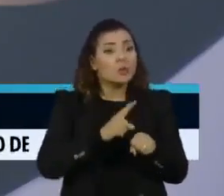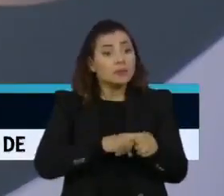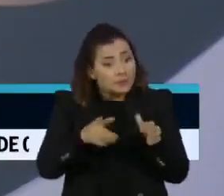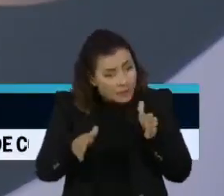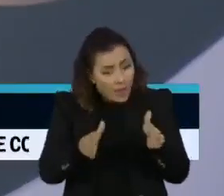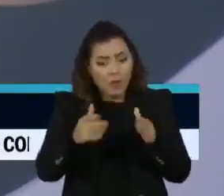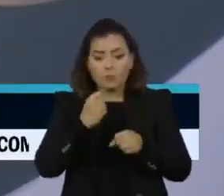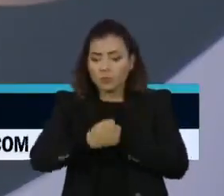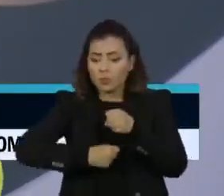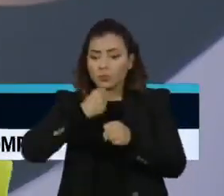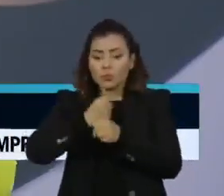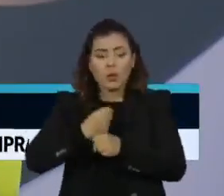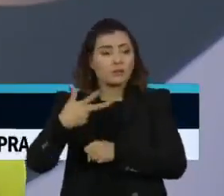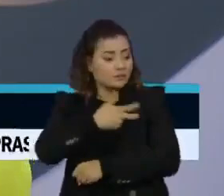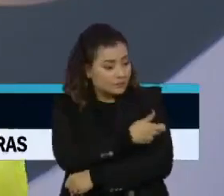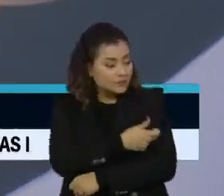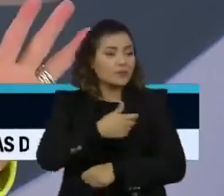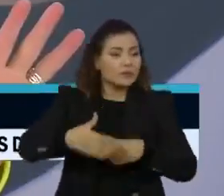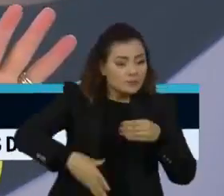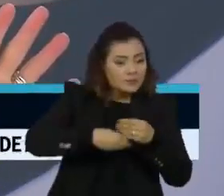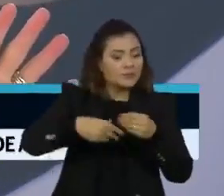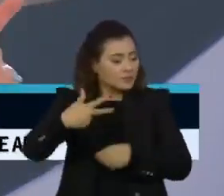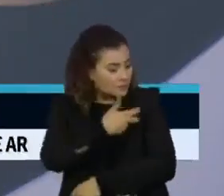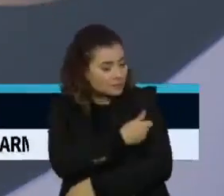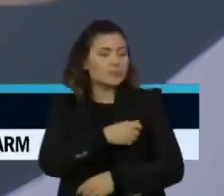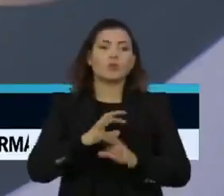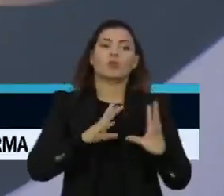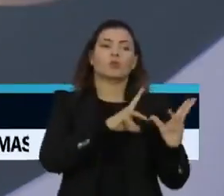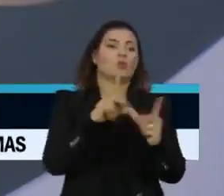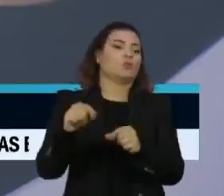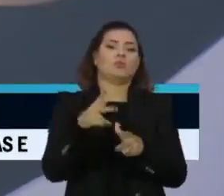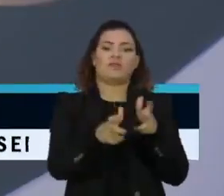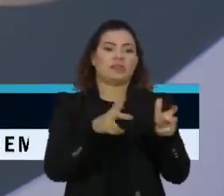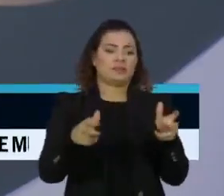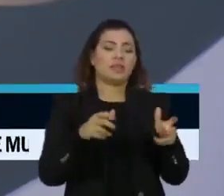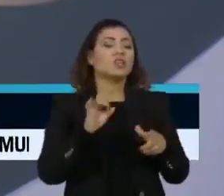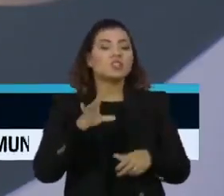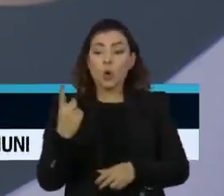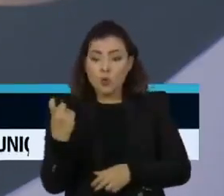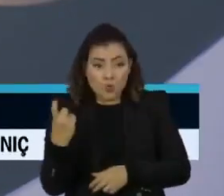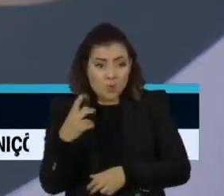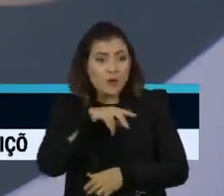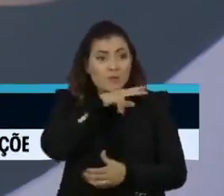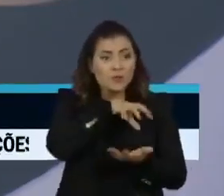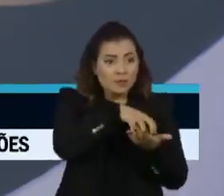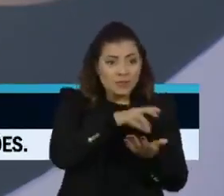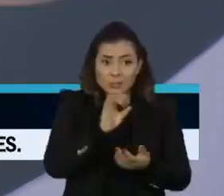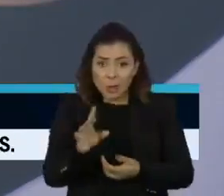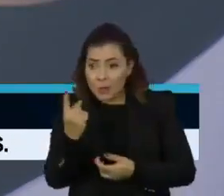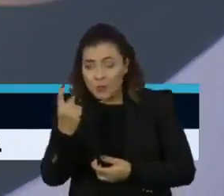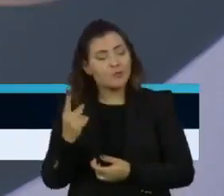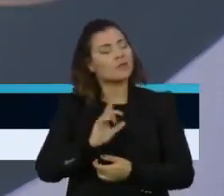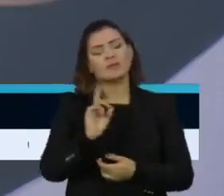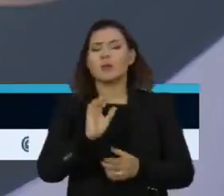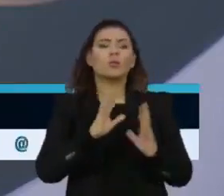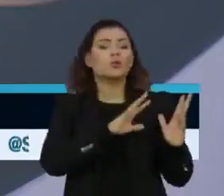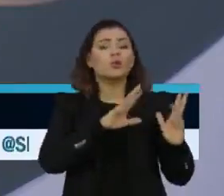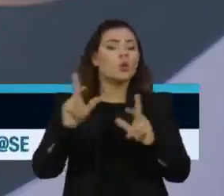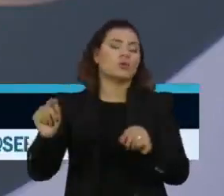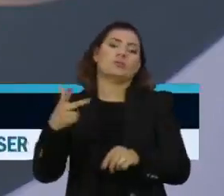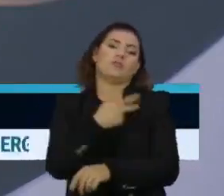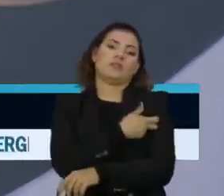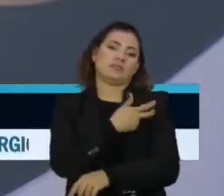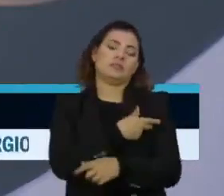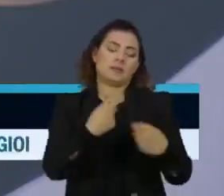tempos em tempos vão ser necessários para praticamente todas as vacinas não só a cor lavar que toda a vacina de convívio aos vão precisar dos reforços